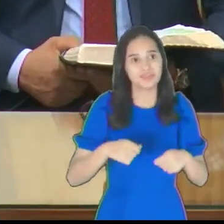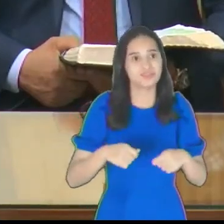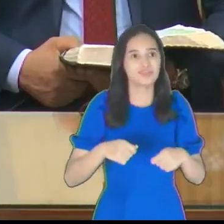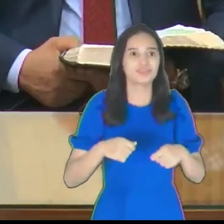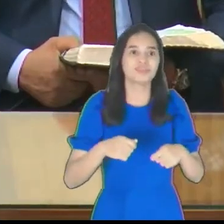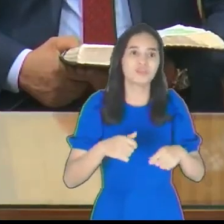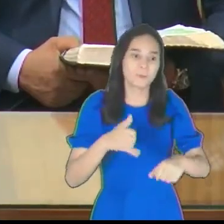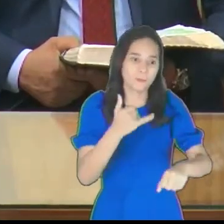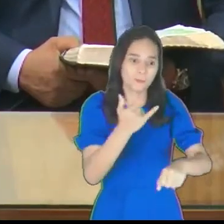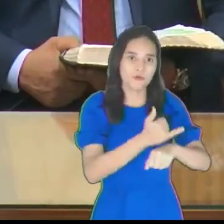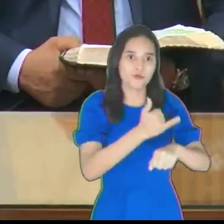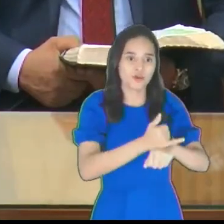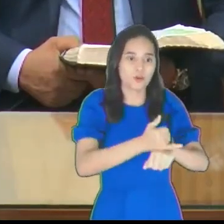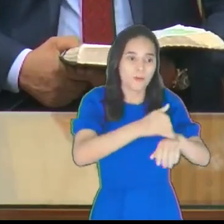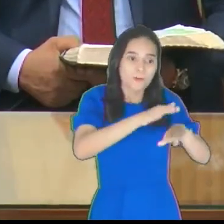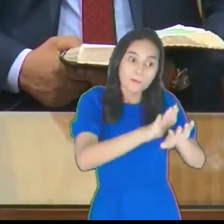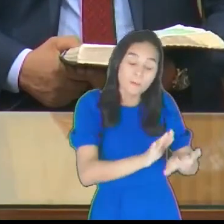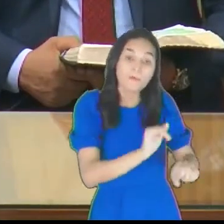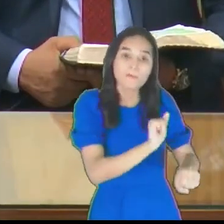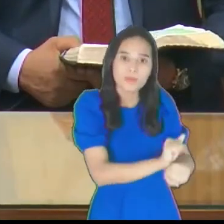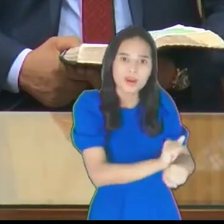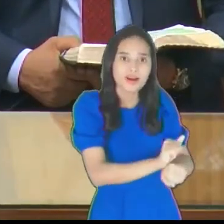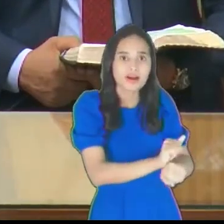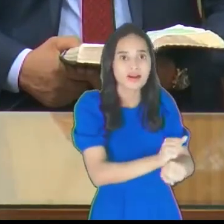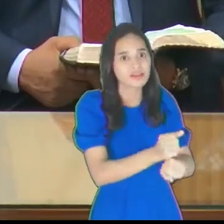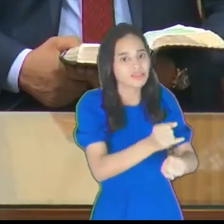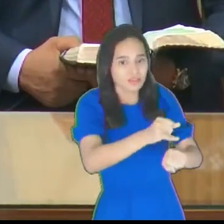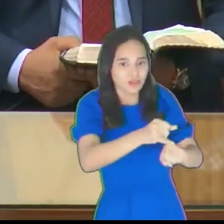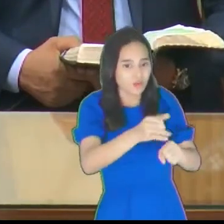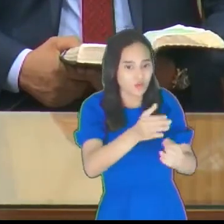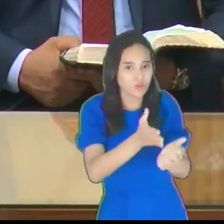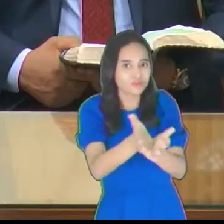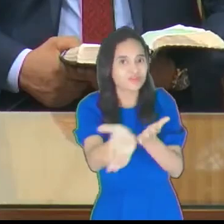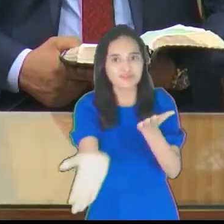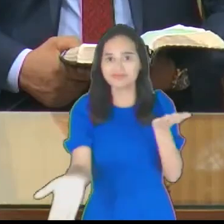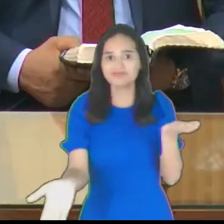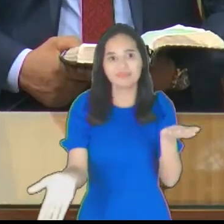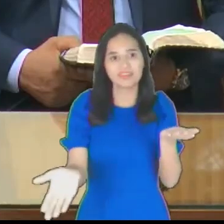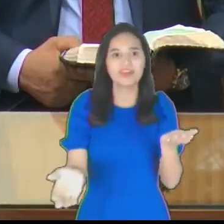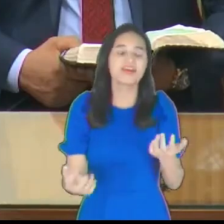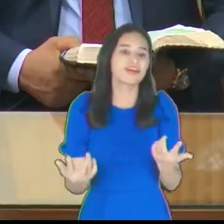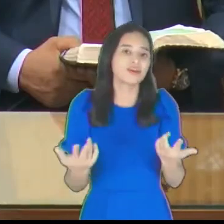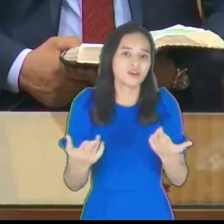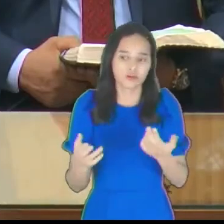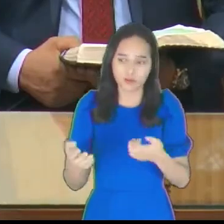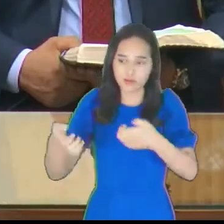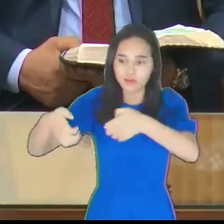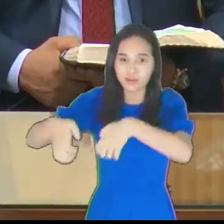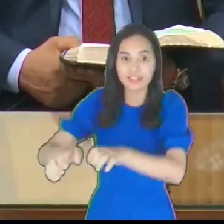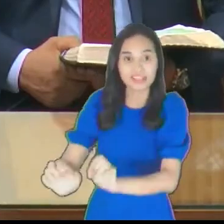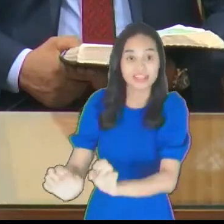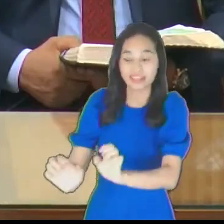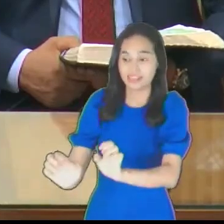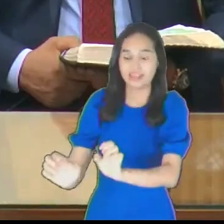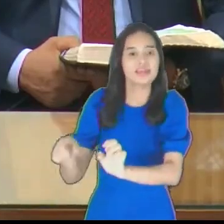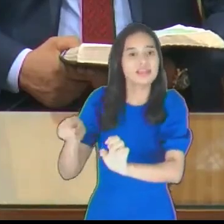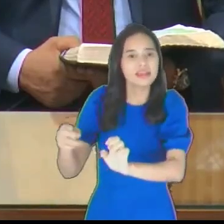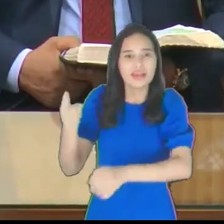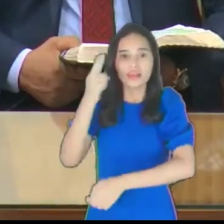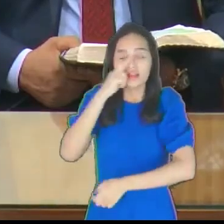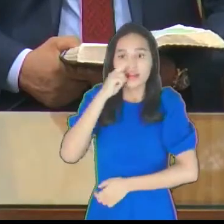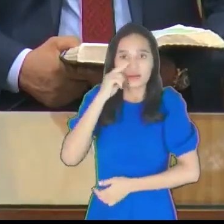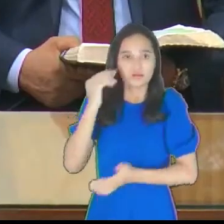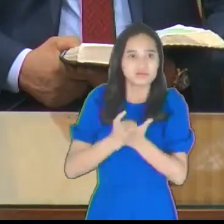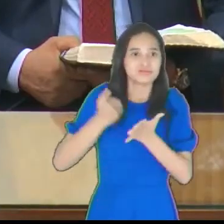Um ferro pesado, senão ele voa. Foi o caso de Ezequias. Ezequias era tão crente que Deus ouviu